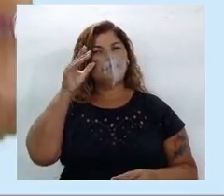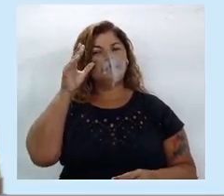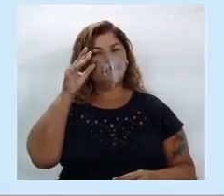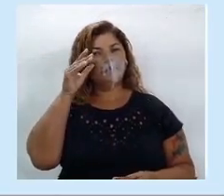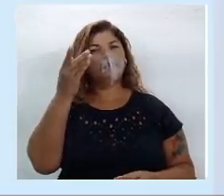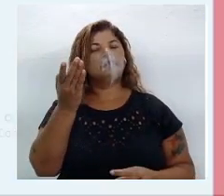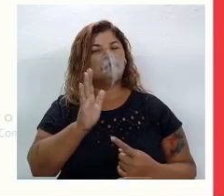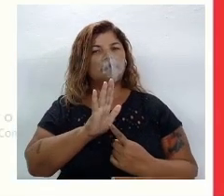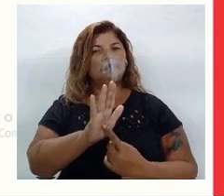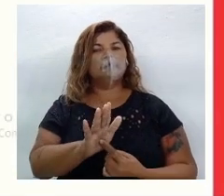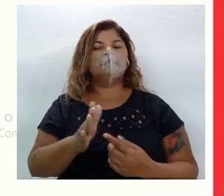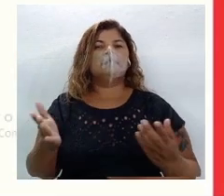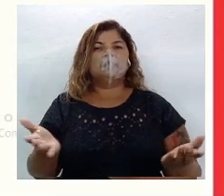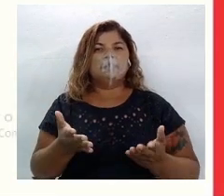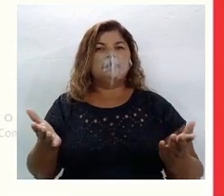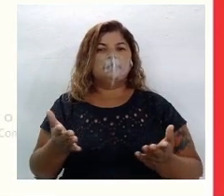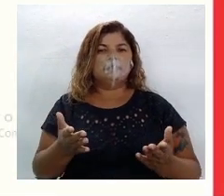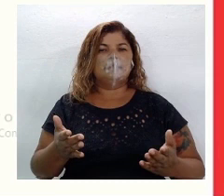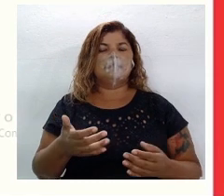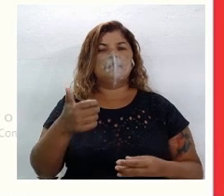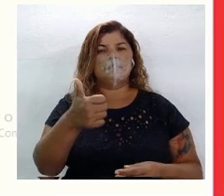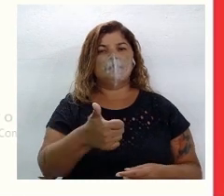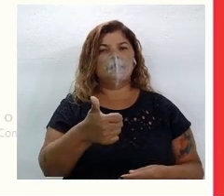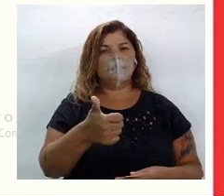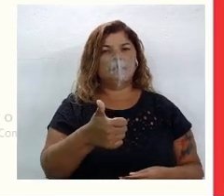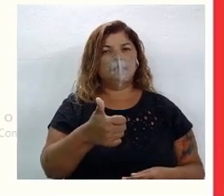para vocês. Vamos ver. No ano de